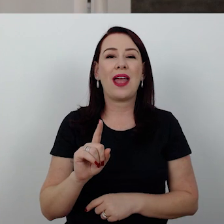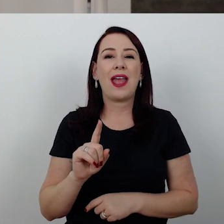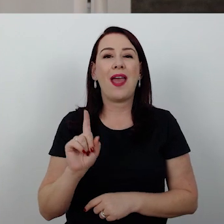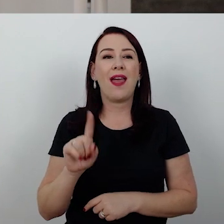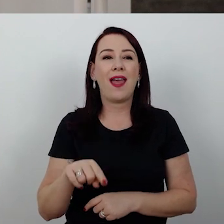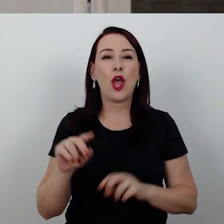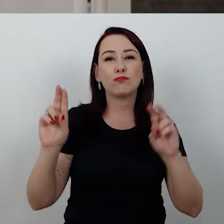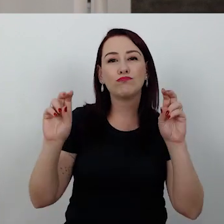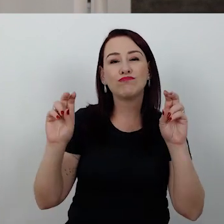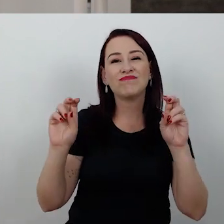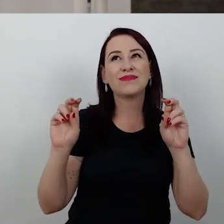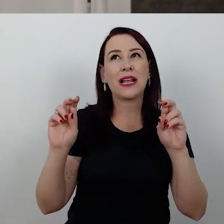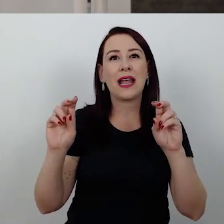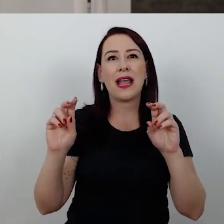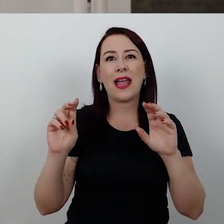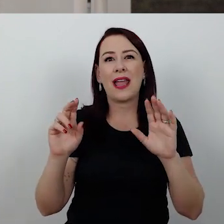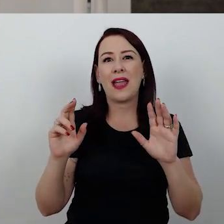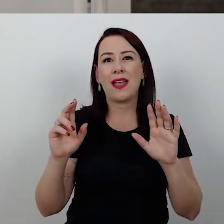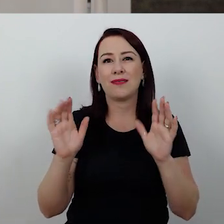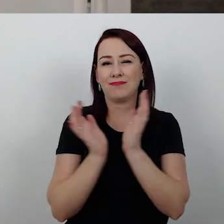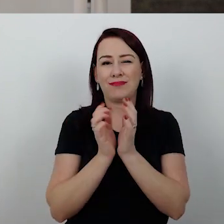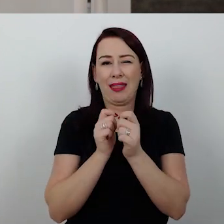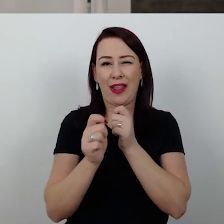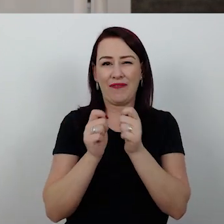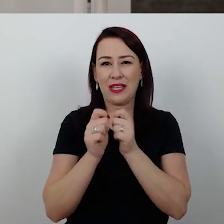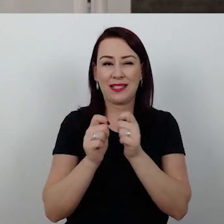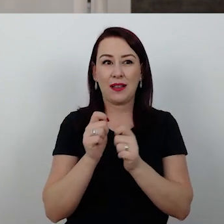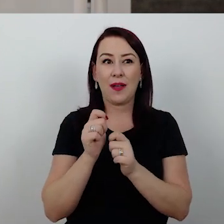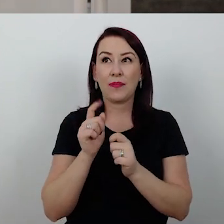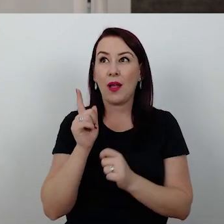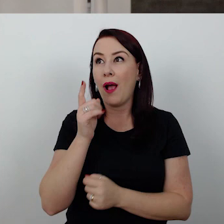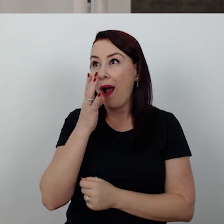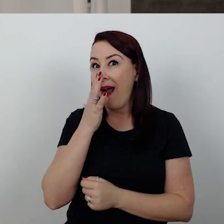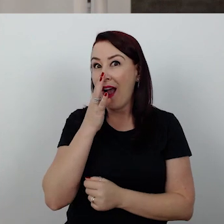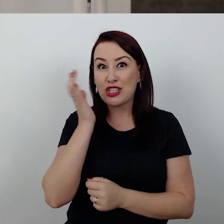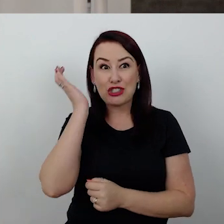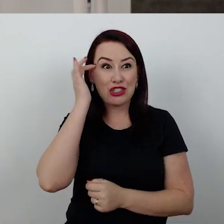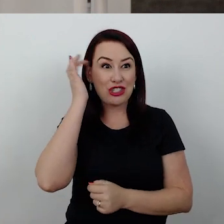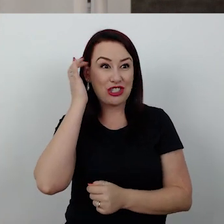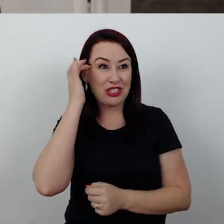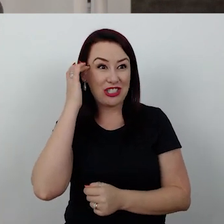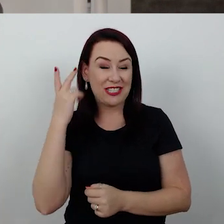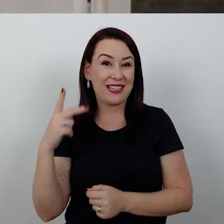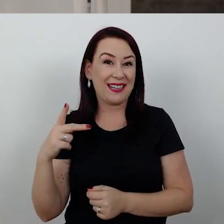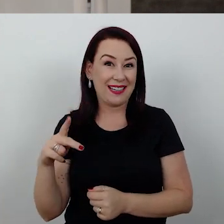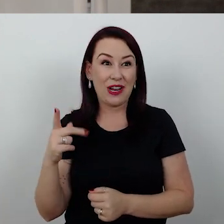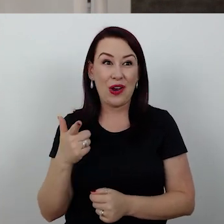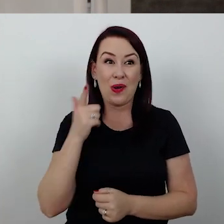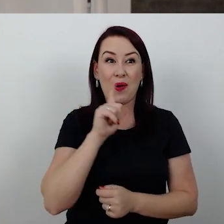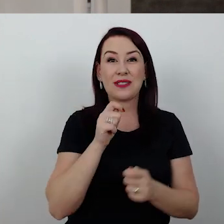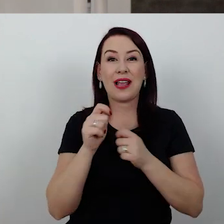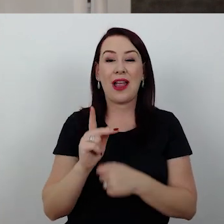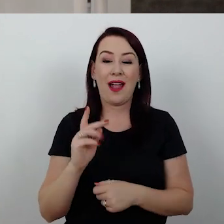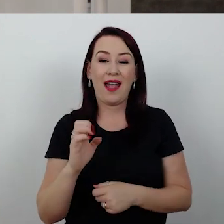que aí tem, assim, sei lá, o Keanu Reeves da entrevista. E aí eu fiquei tipo, gente, que chique, como assim vocês conseguiram entrevista